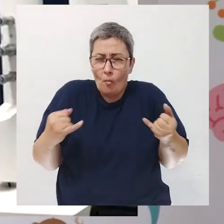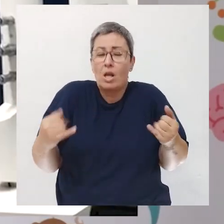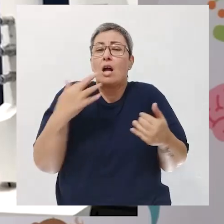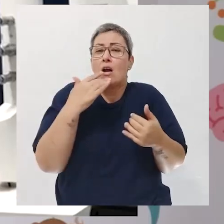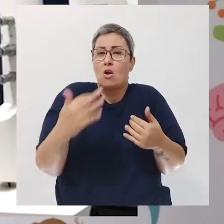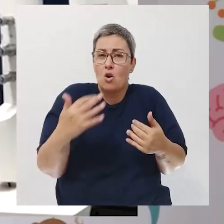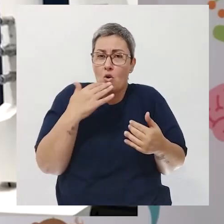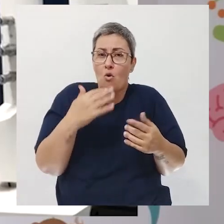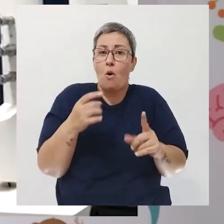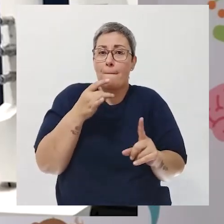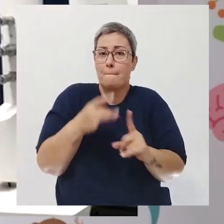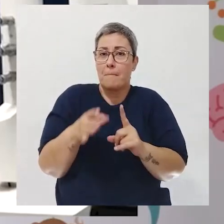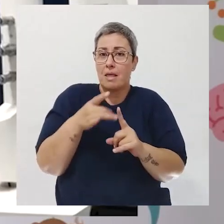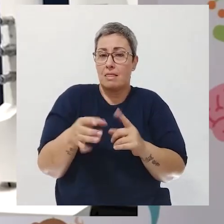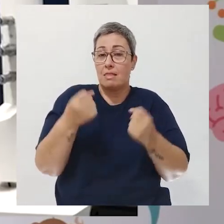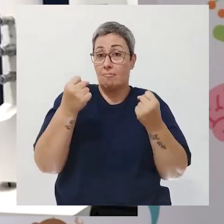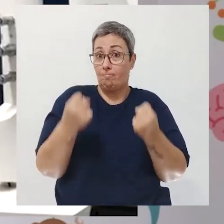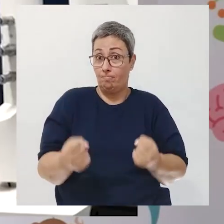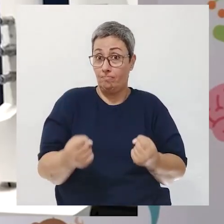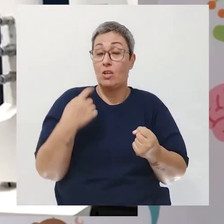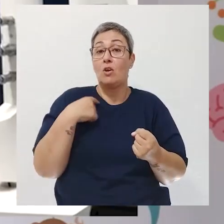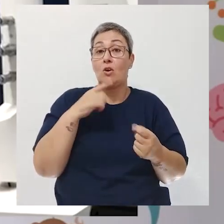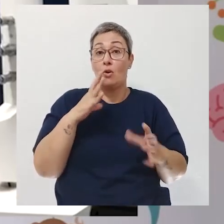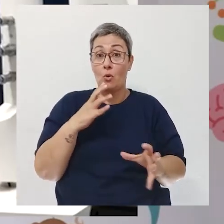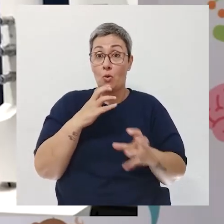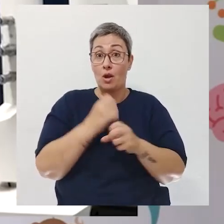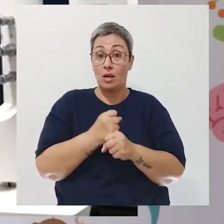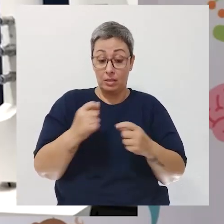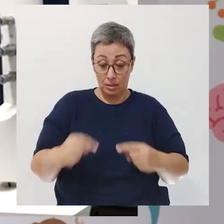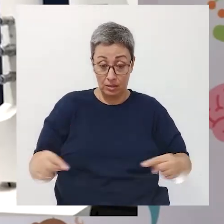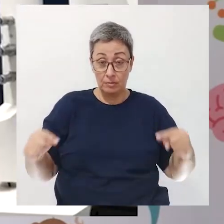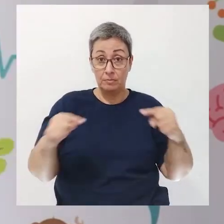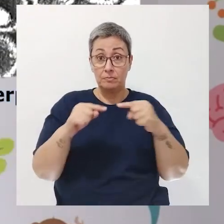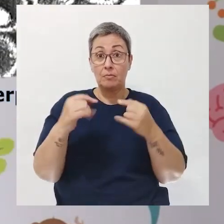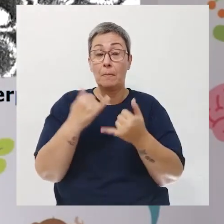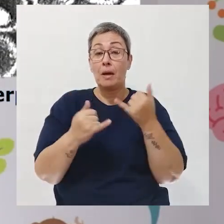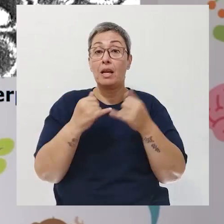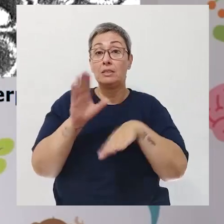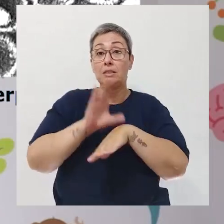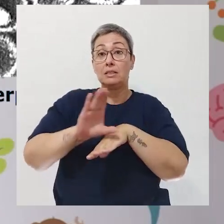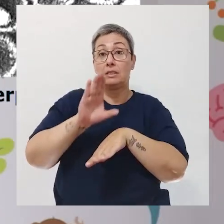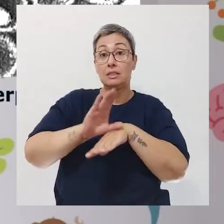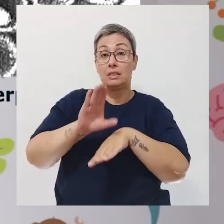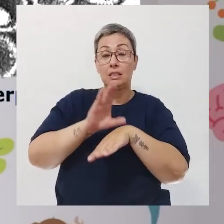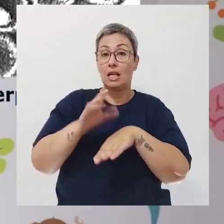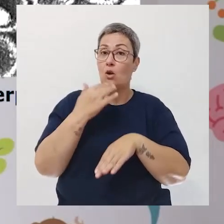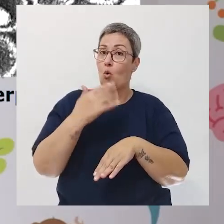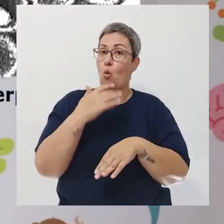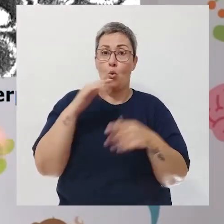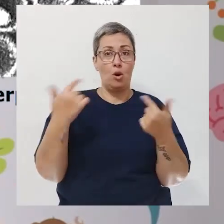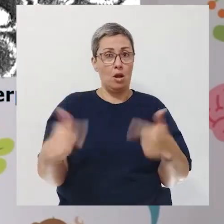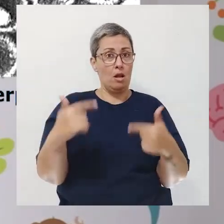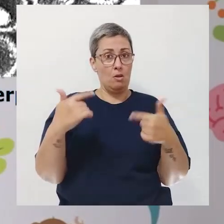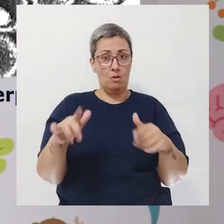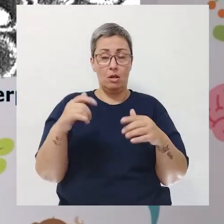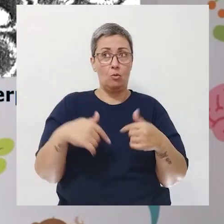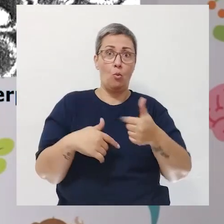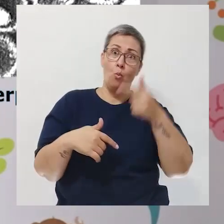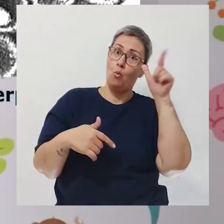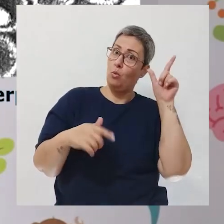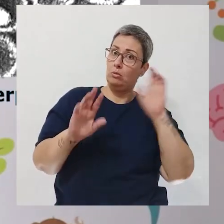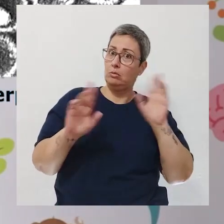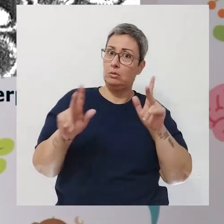fina, corada com metais pesados. Tanto é que o resultado, a imagem, ela fica em tons de cinza. Não fica colorida como o